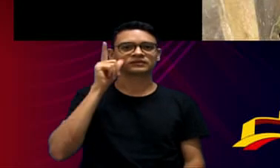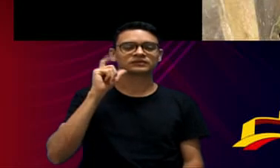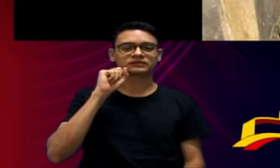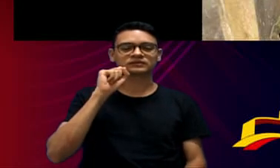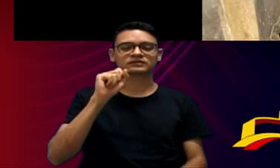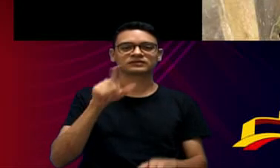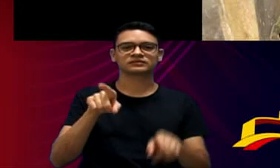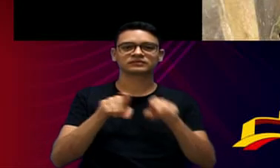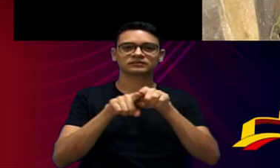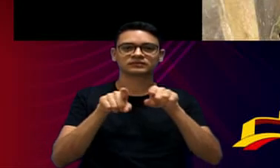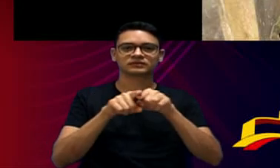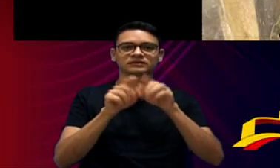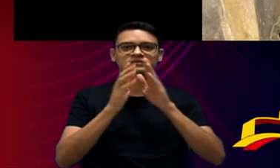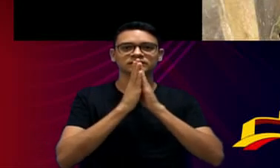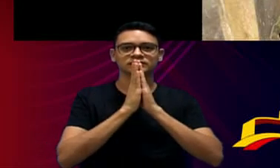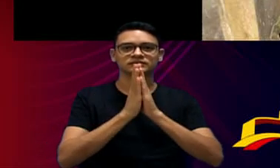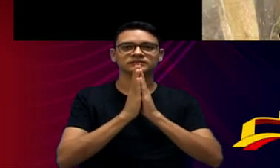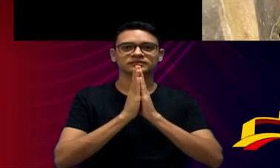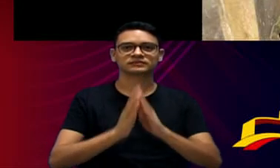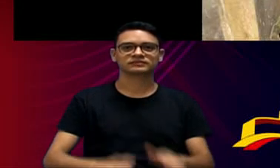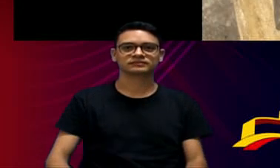Santos.